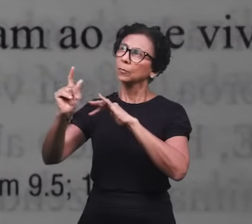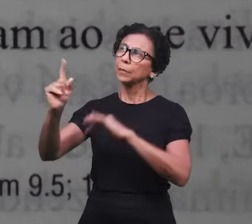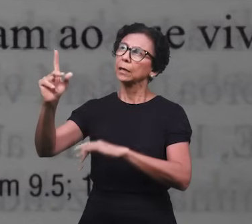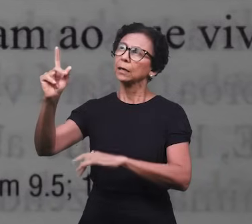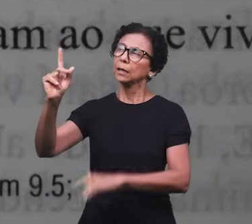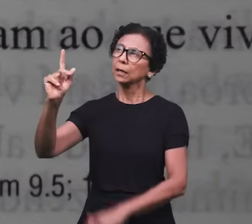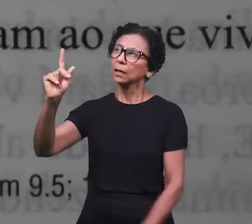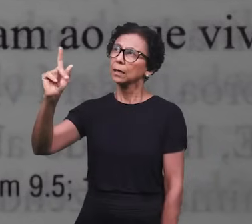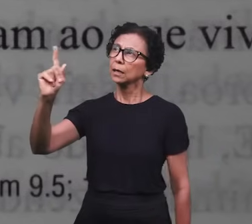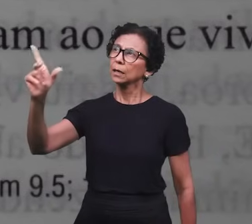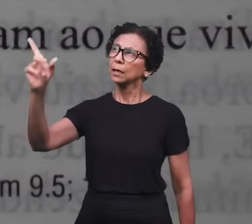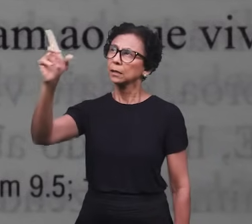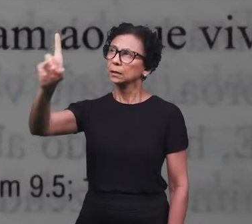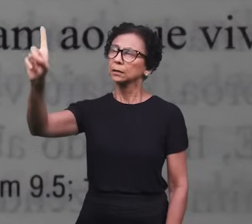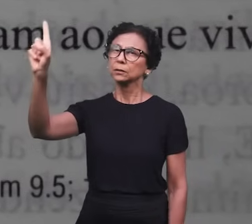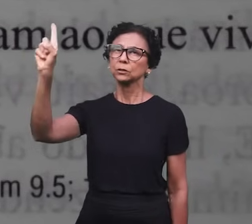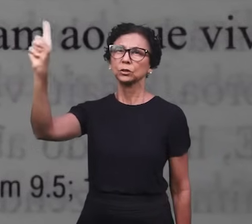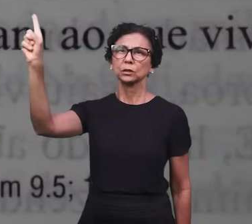eternamente